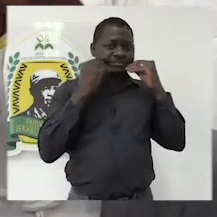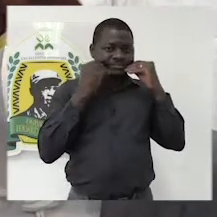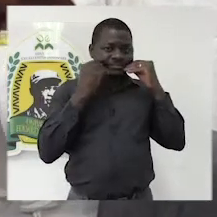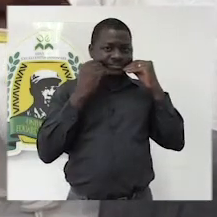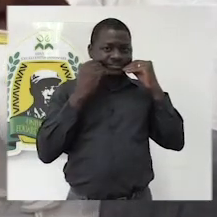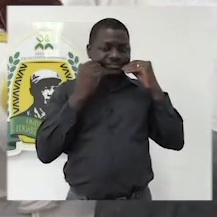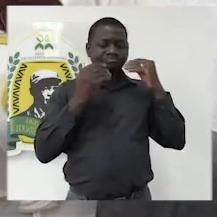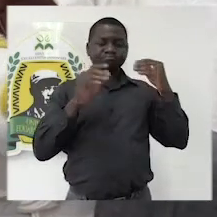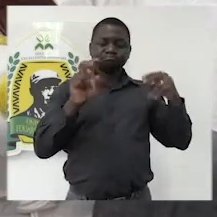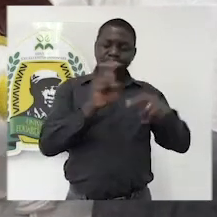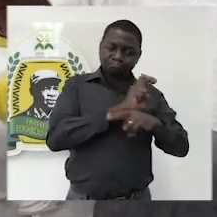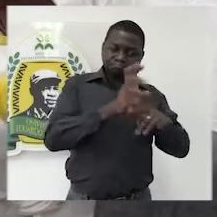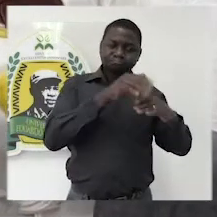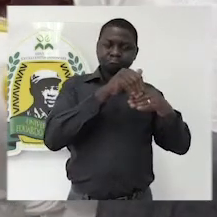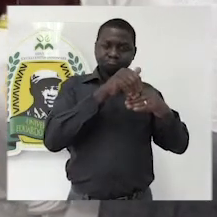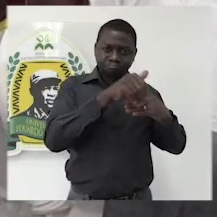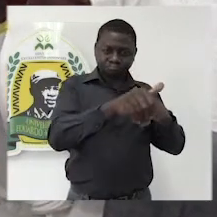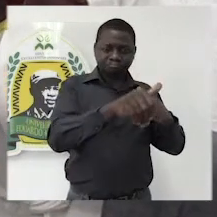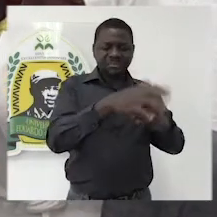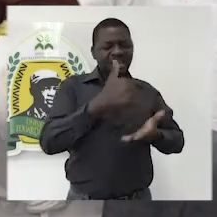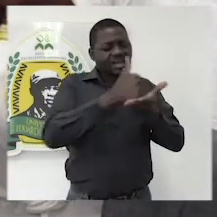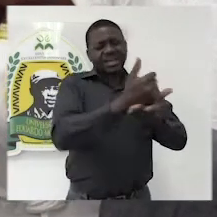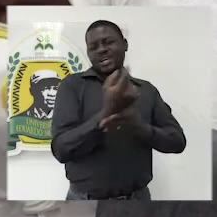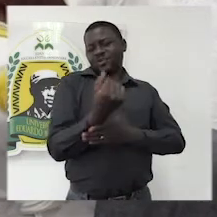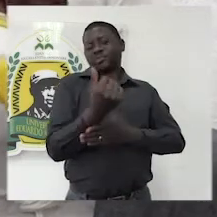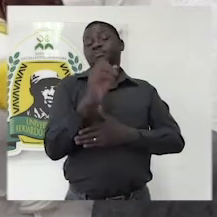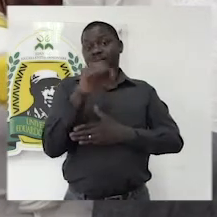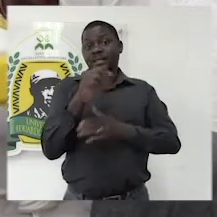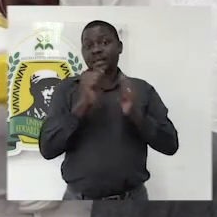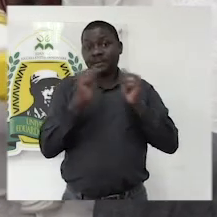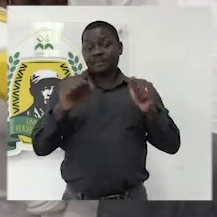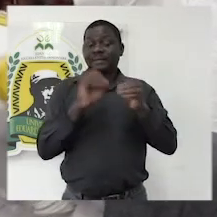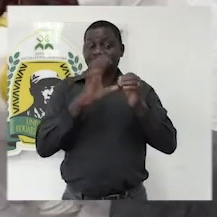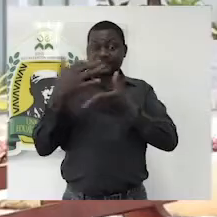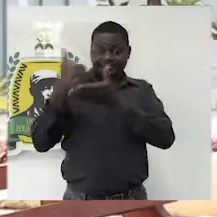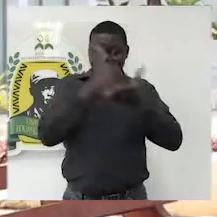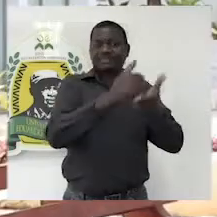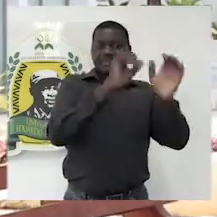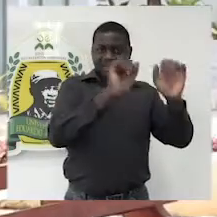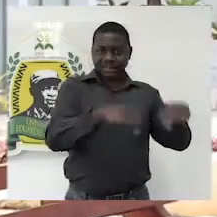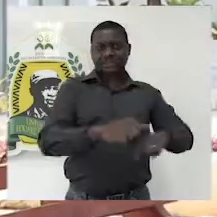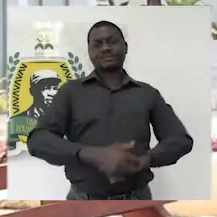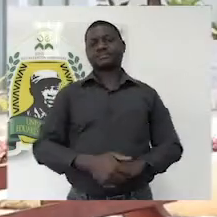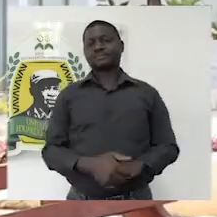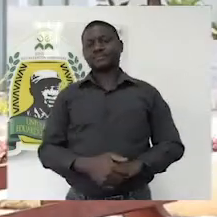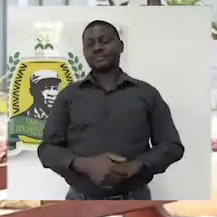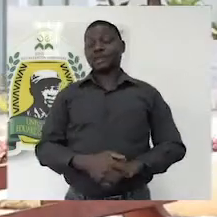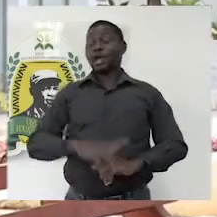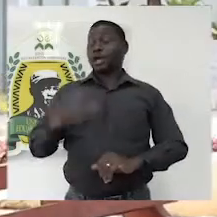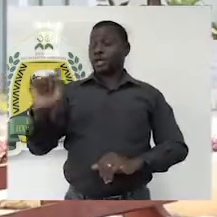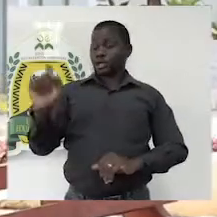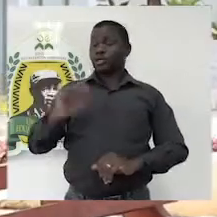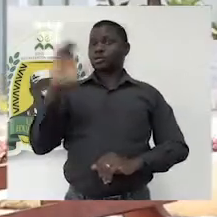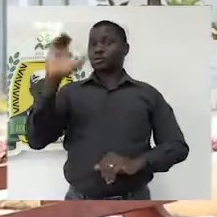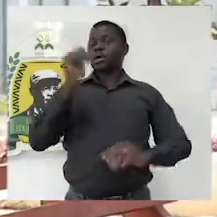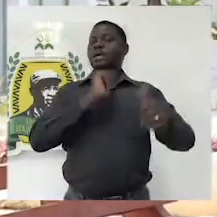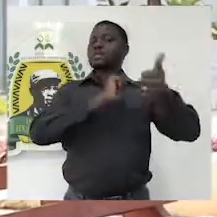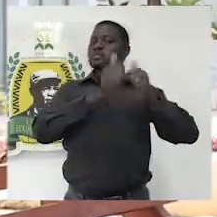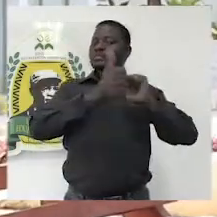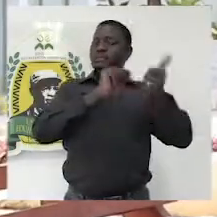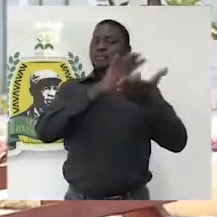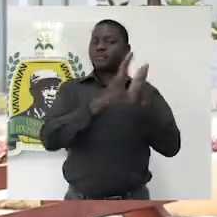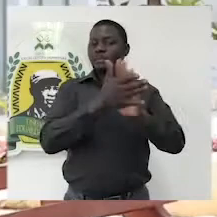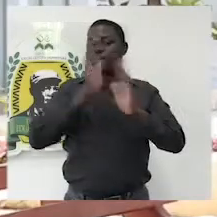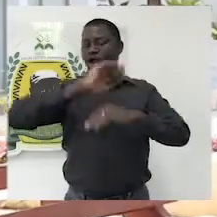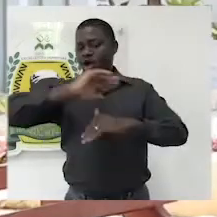que fosse uma ajuda pequena, mas tentou fazer alguma coisa. Escola Superior de Ciências do Desporto